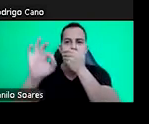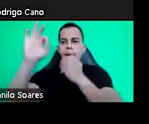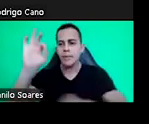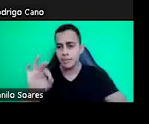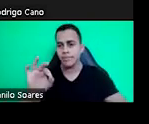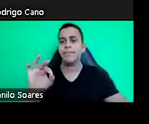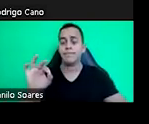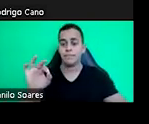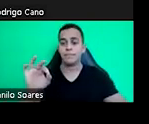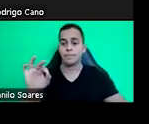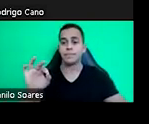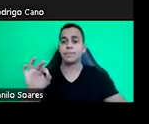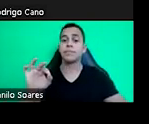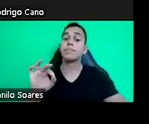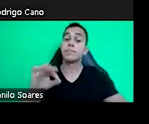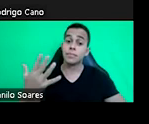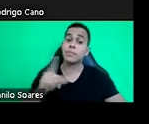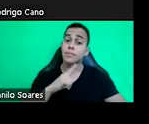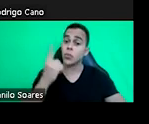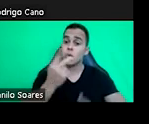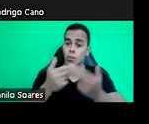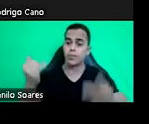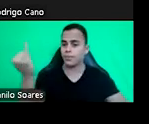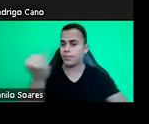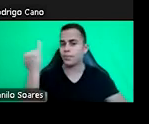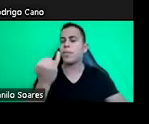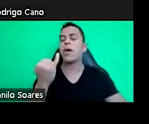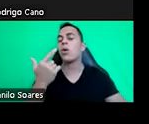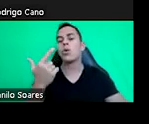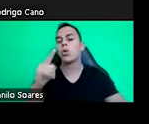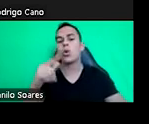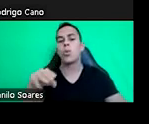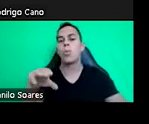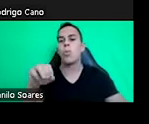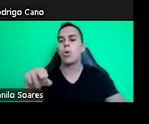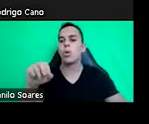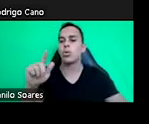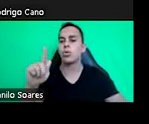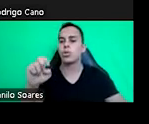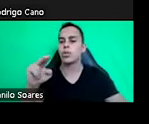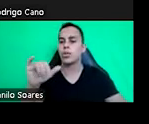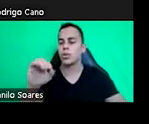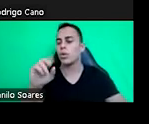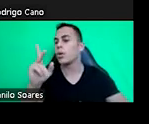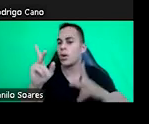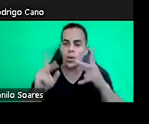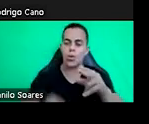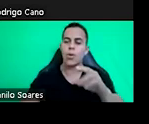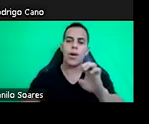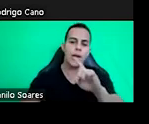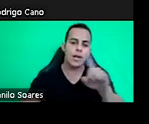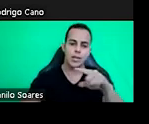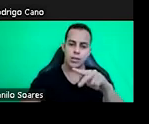aí tem uma questão bastante importante aqui: não existe TDAH monogênico, assim como não existe esquizofrenia monogênica, autismo